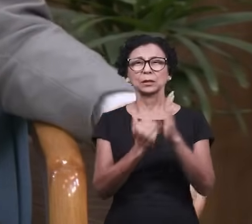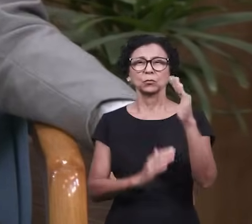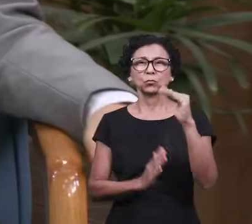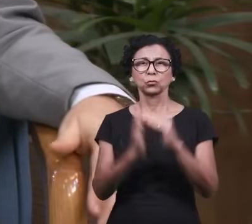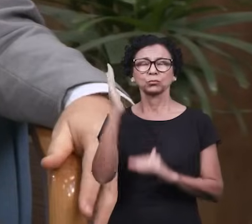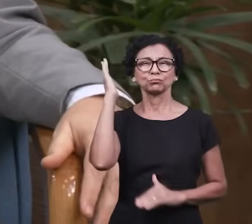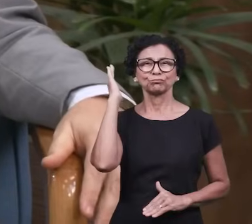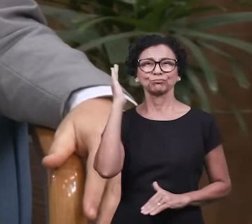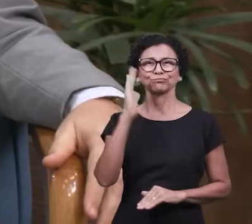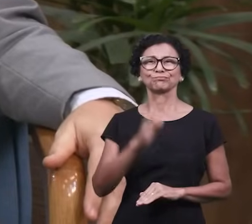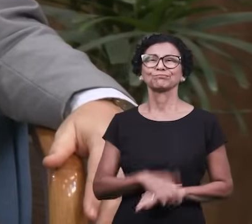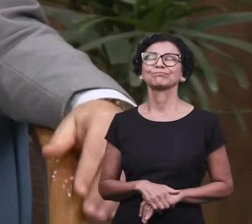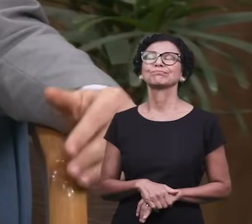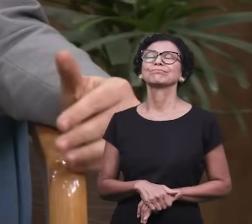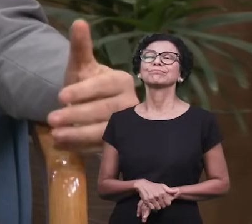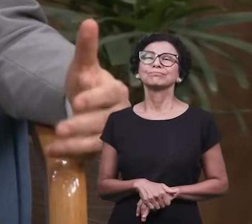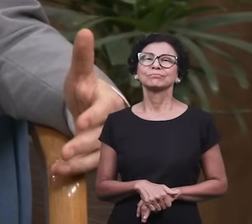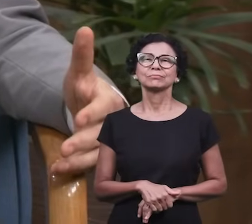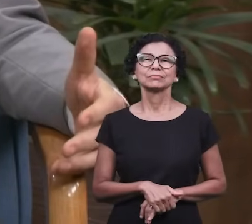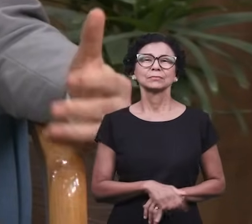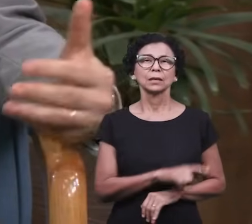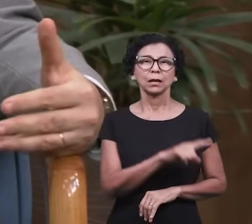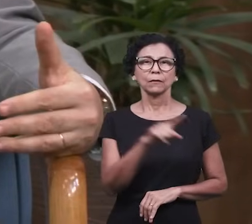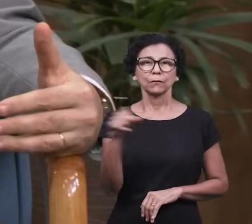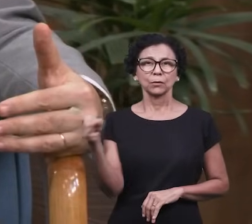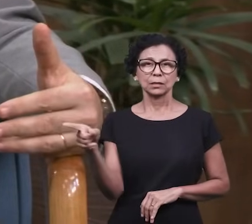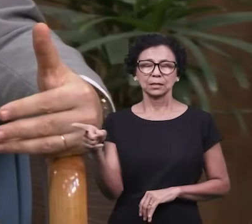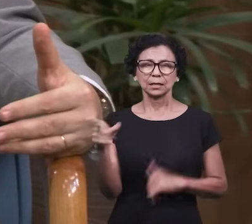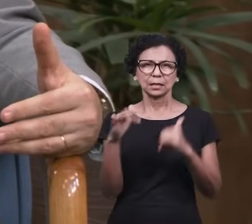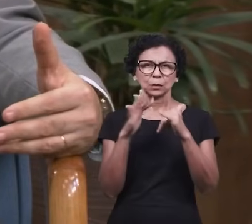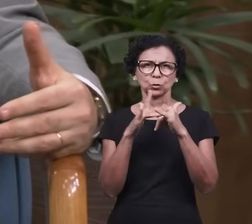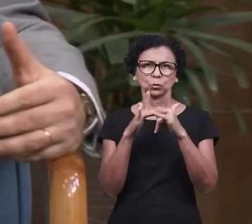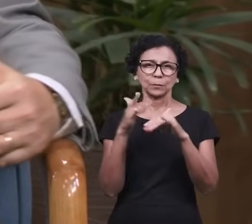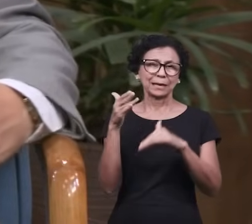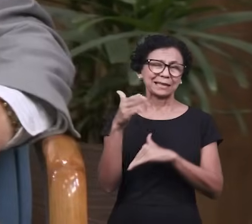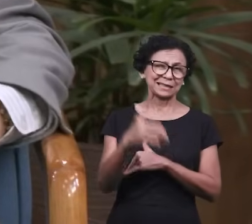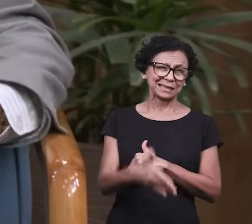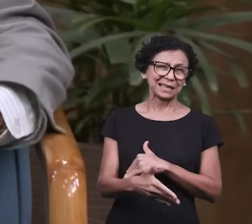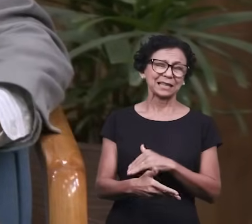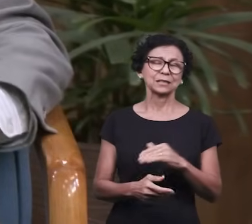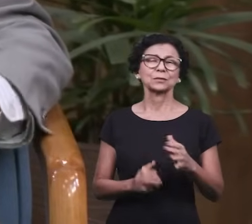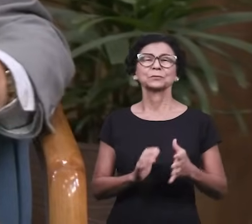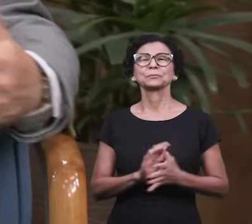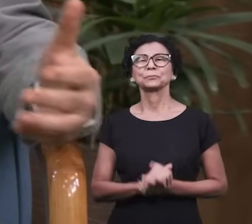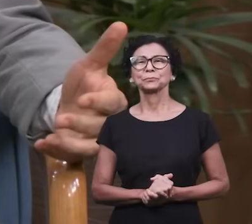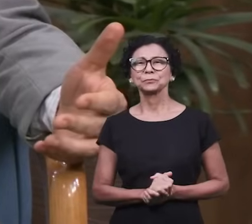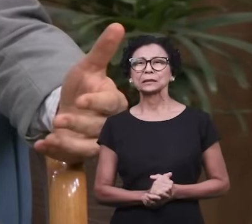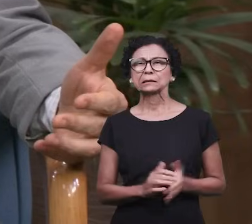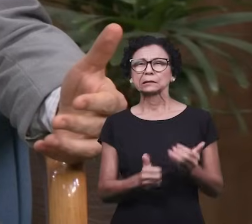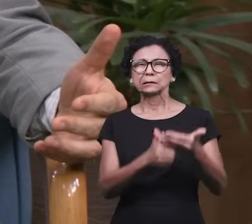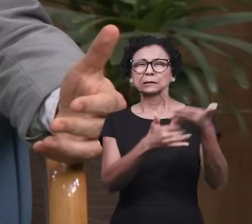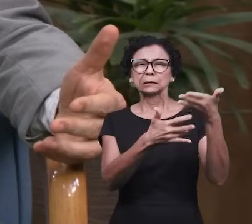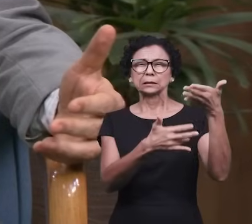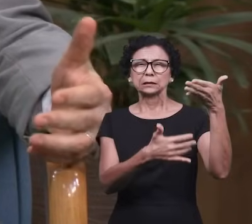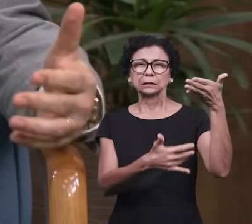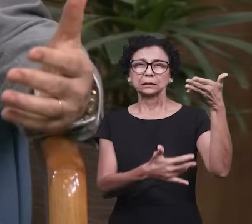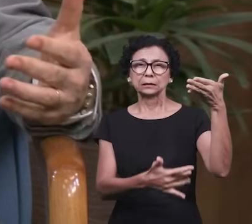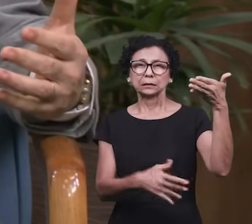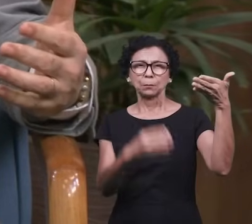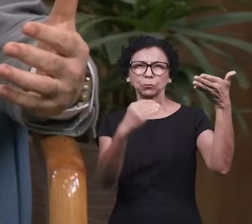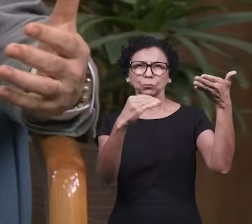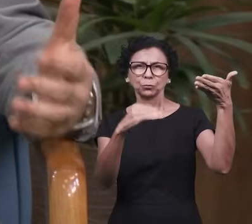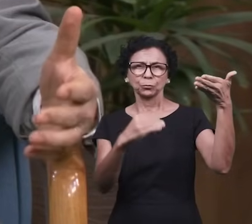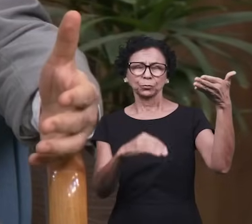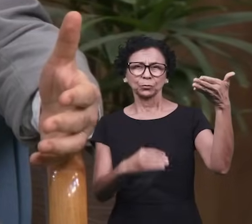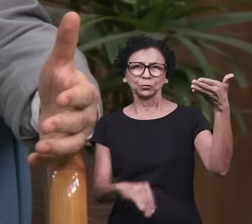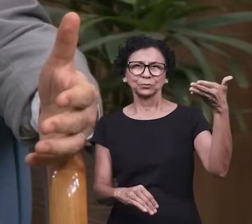edição 200. Ou seja, para você que tem acesso ao YouTube, nós temos uma quantidade notável de programas que estão lá